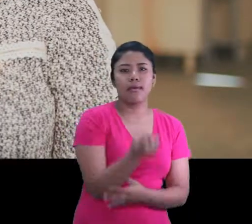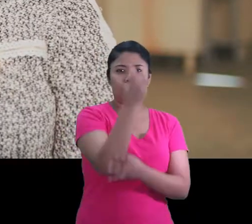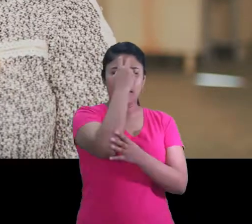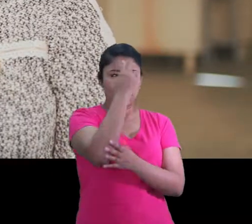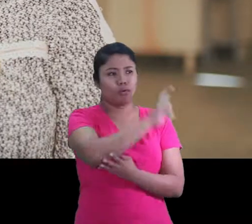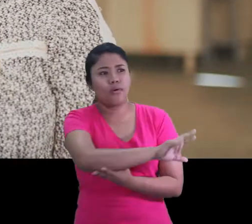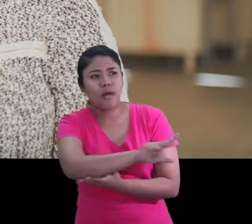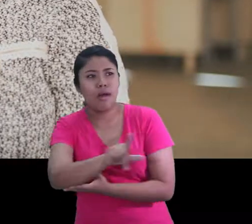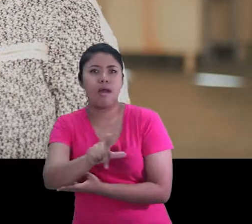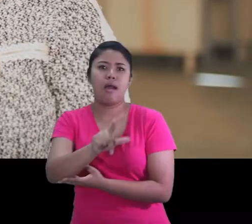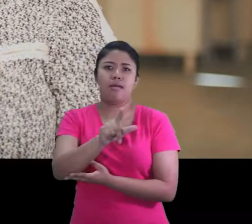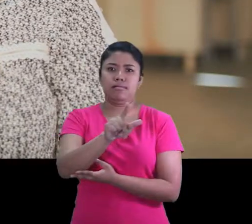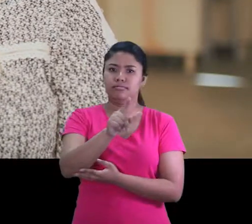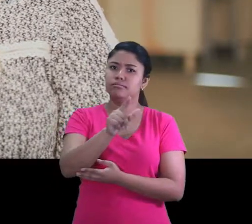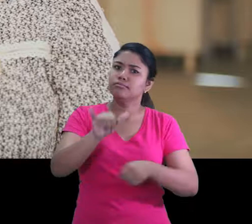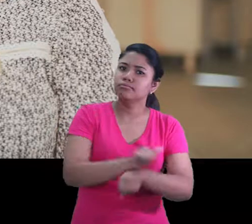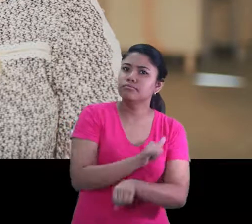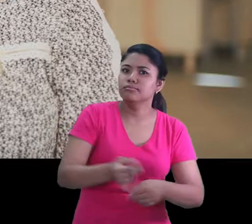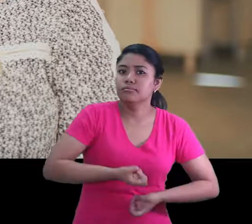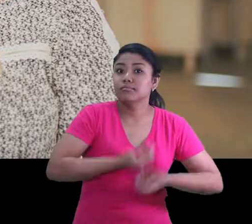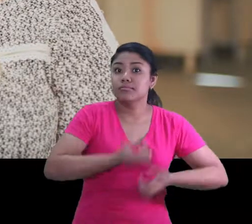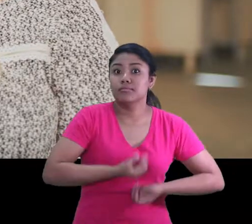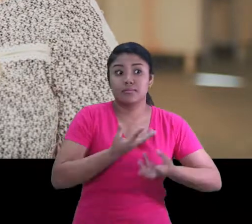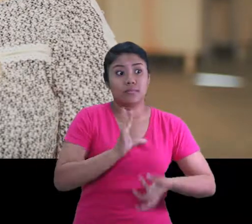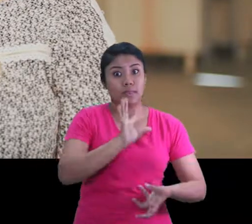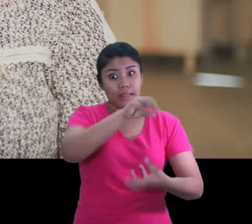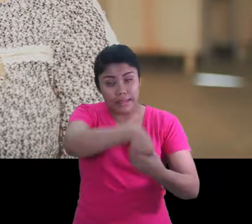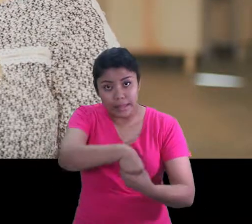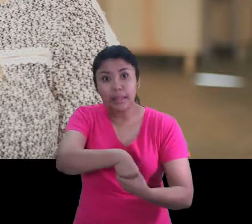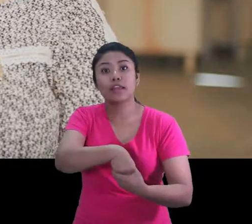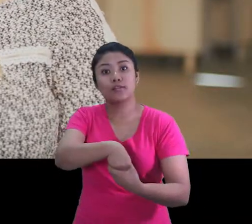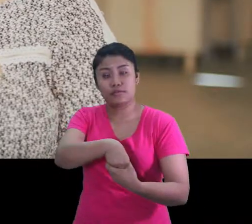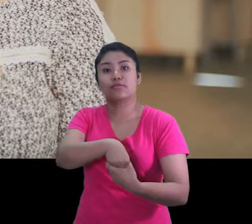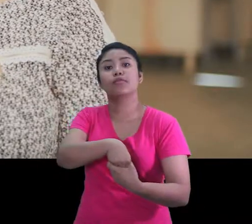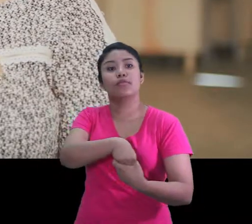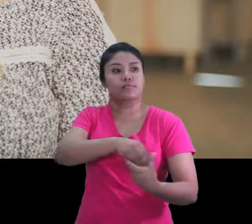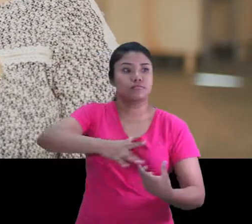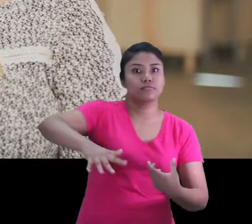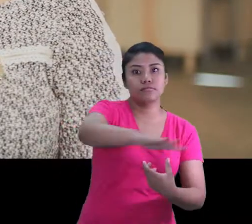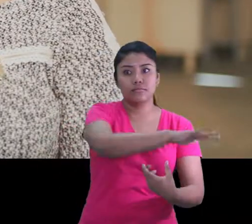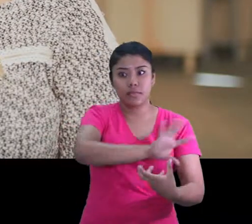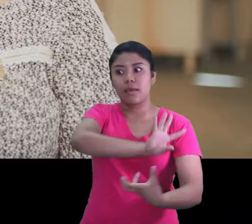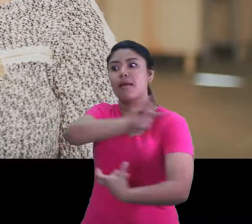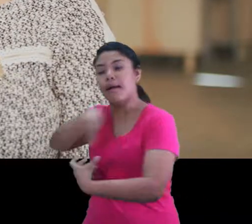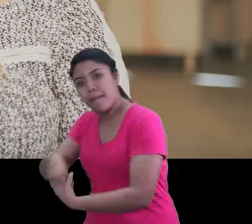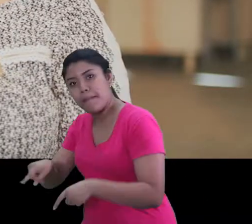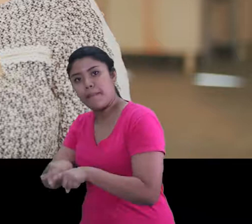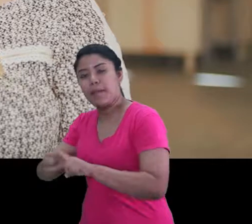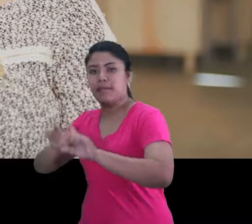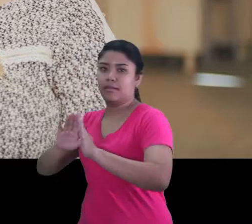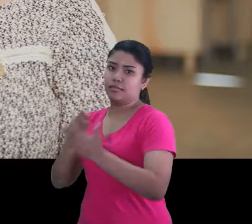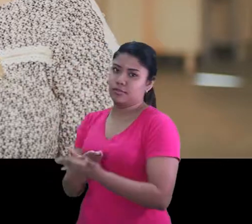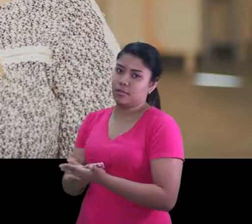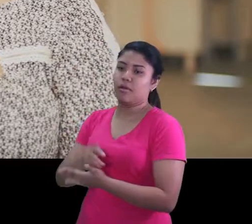explorado essa culturalidade, o território e essas dinâmicas que a criança tem fora da escola, o